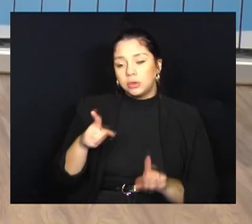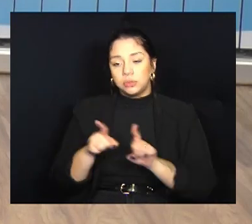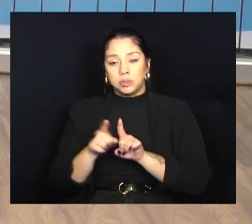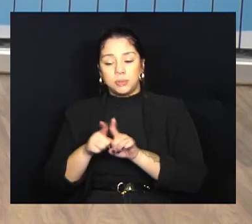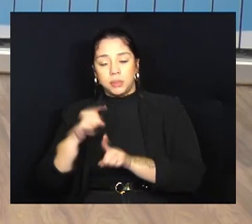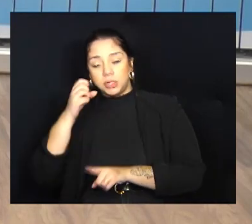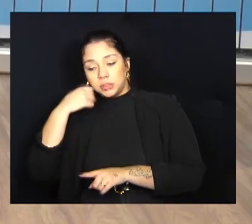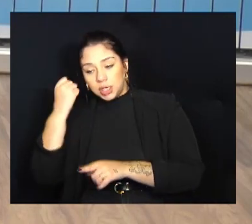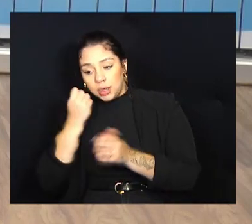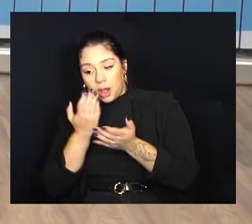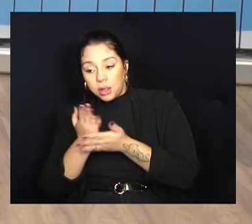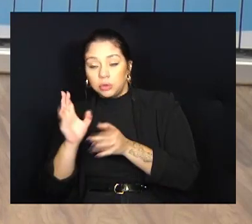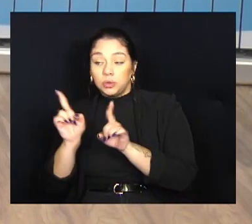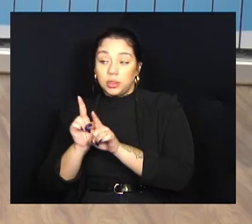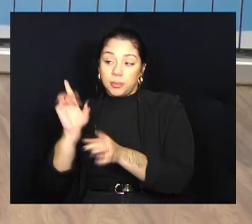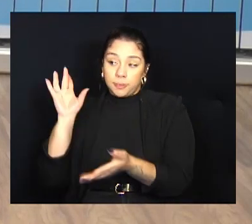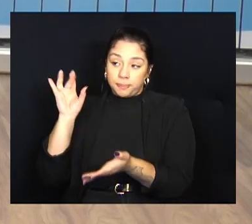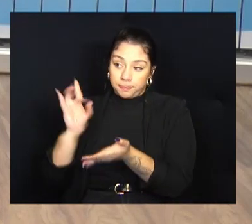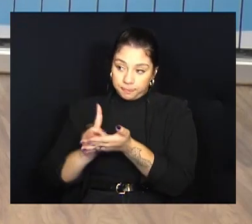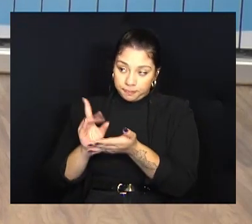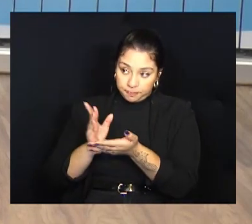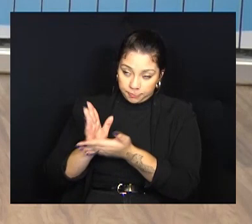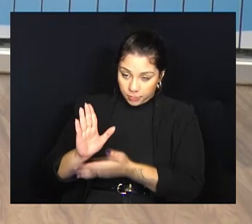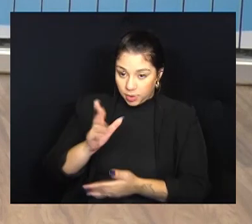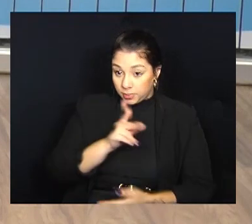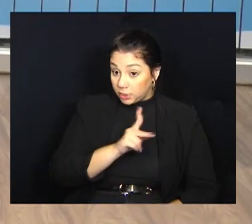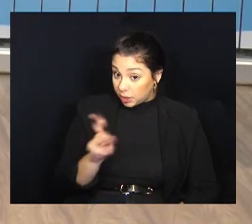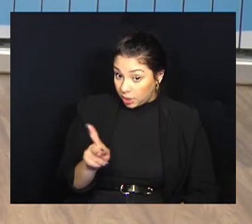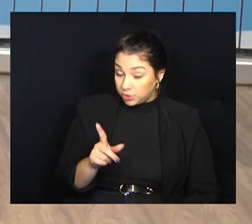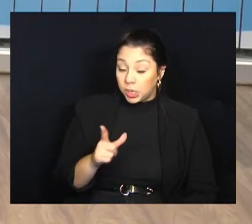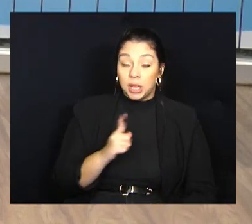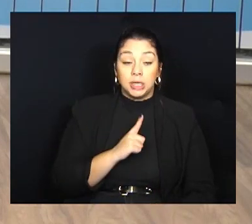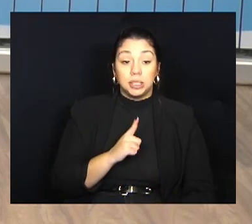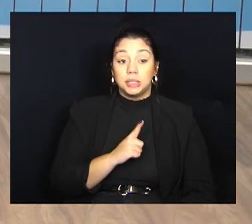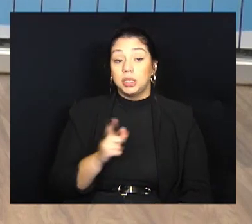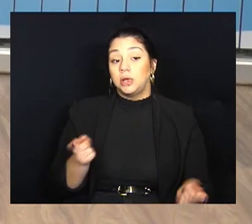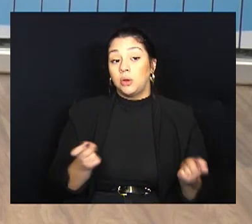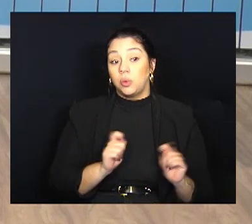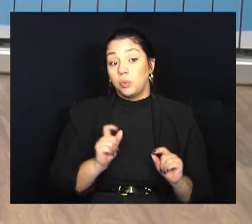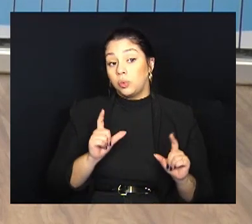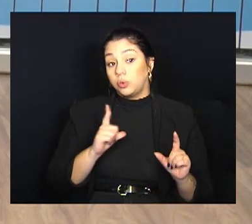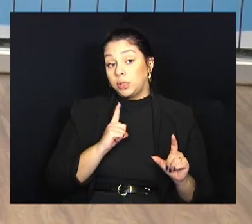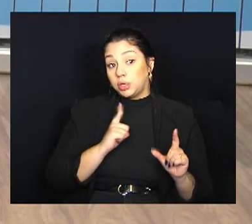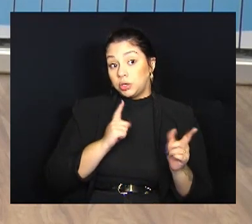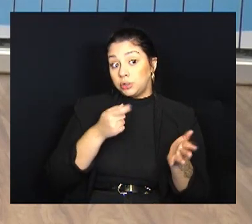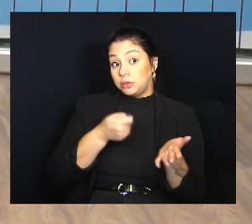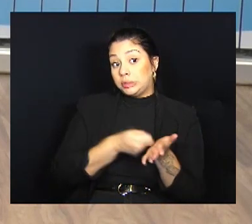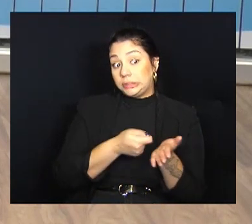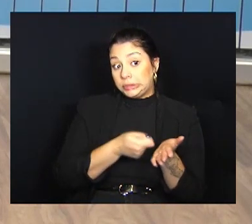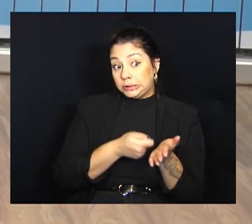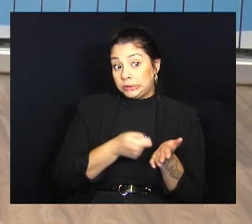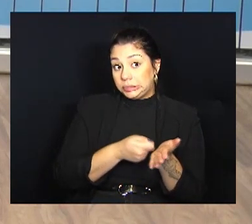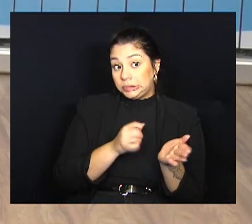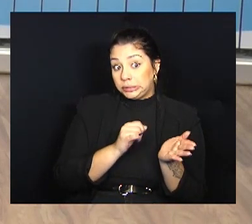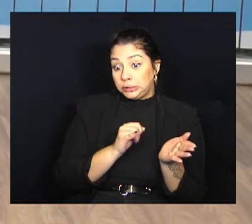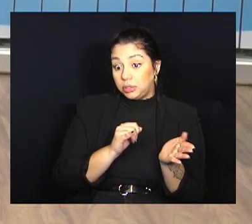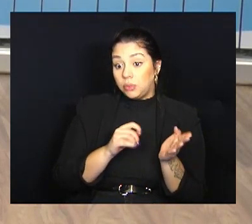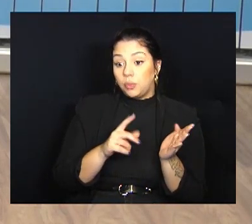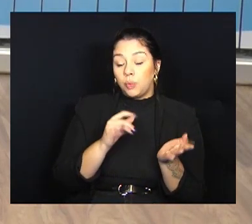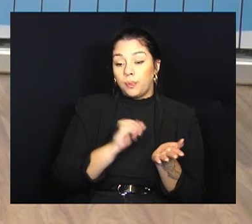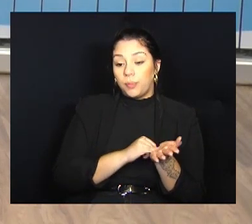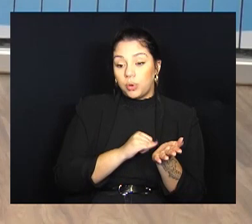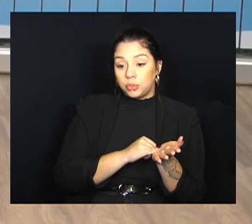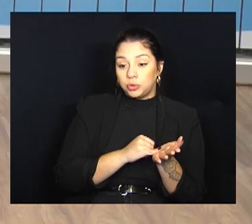pelo presidente. Existe a possibilidade de ter uma cobrança de impostos municipal